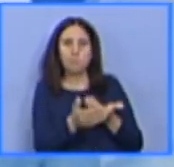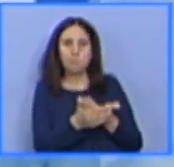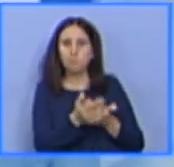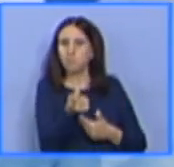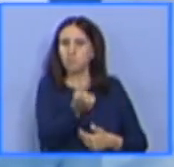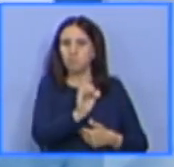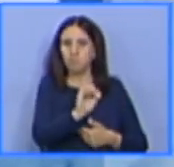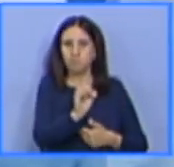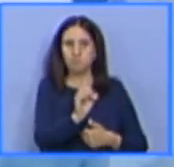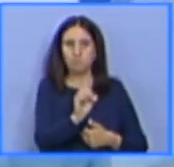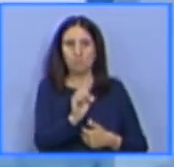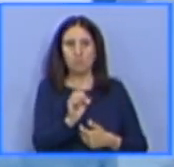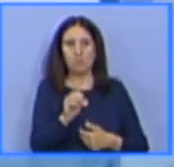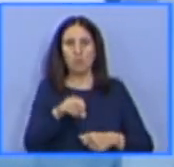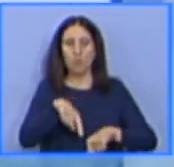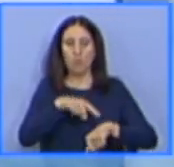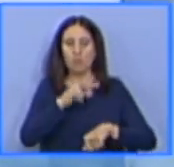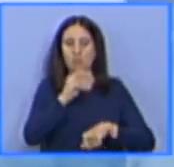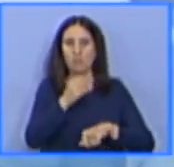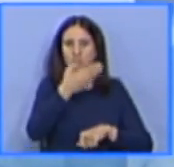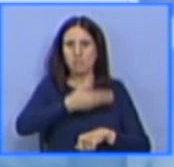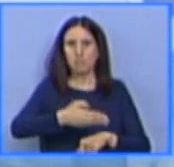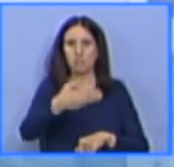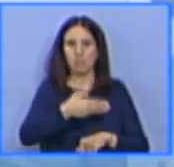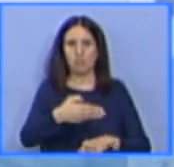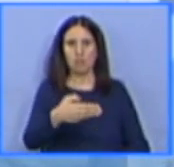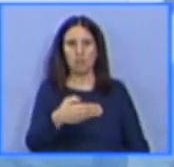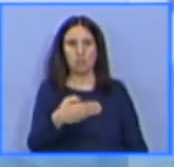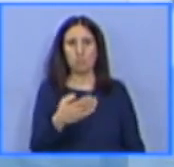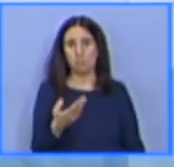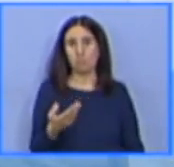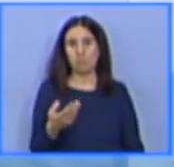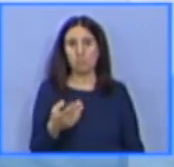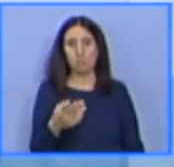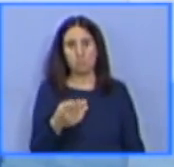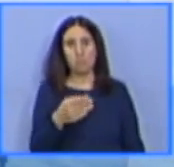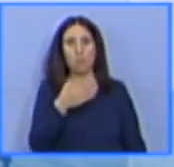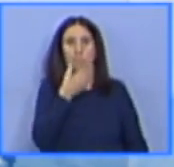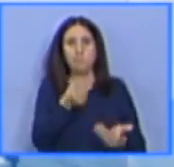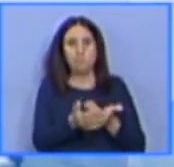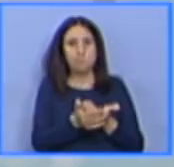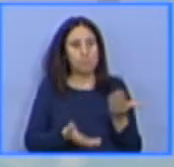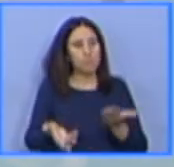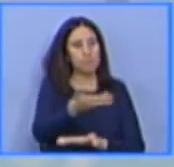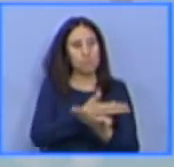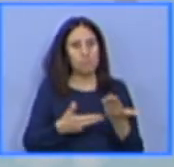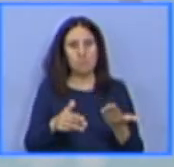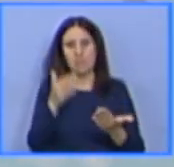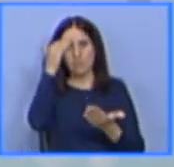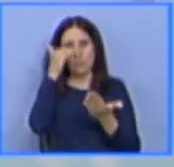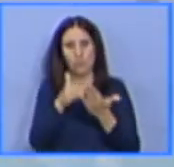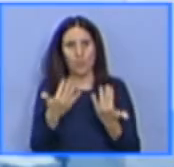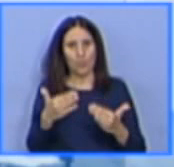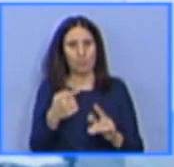gratuitamente, garantindo 30 horas semanais a interagir com aqueles idosos, o que tem dado um resultado muito